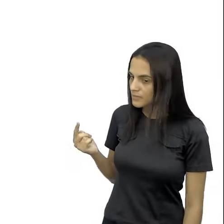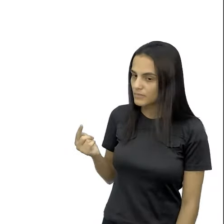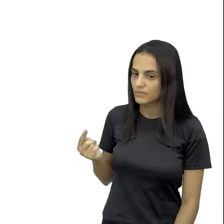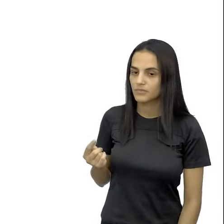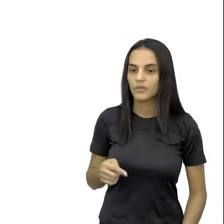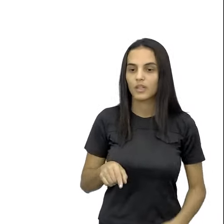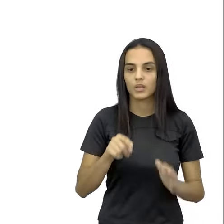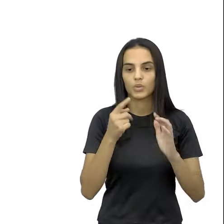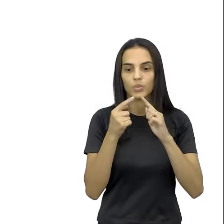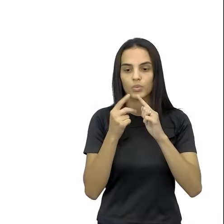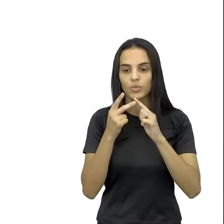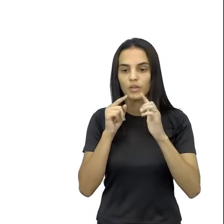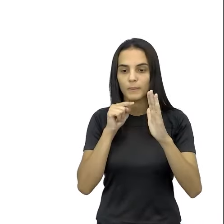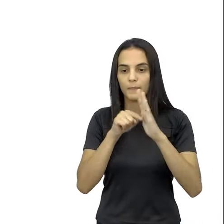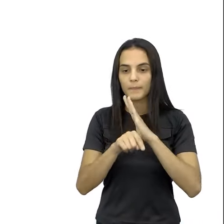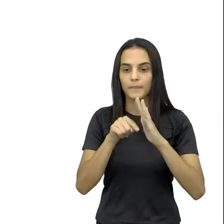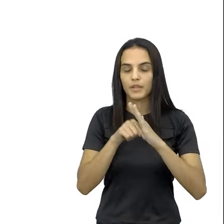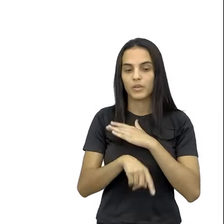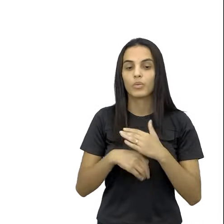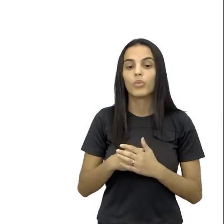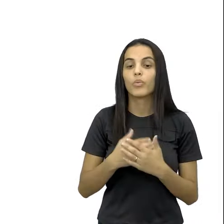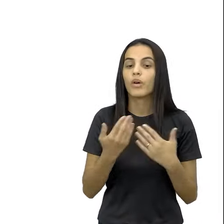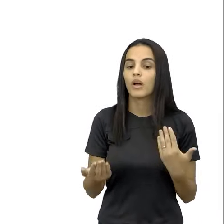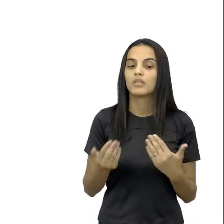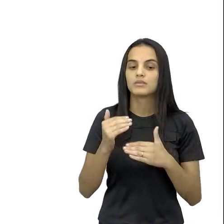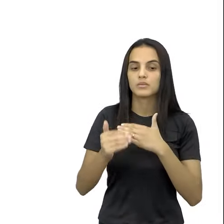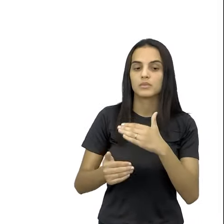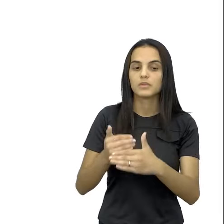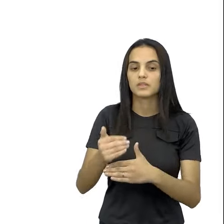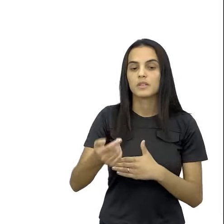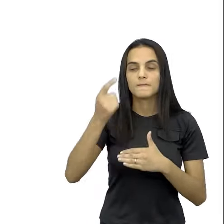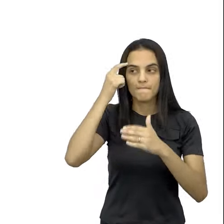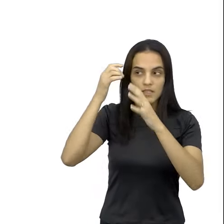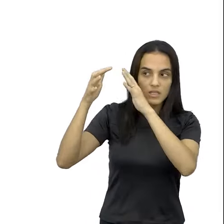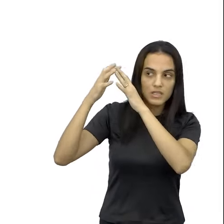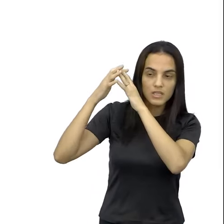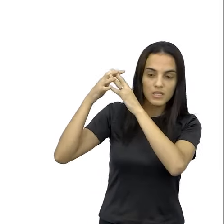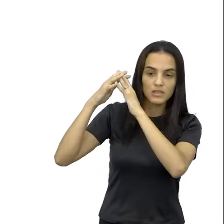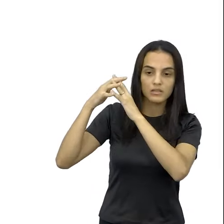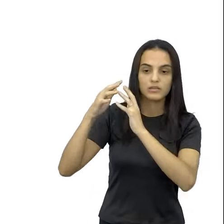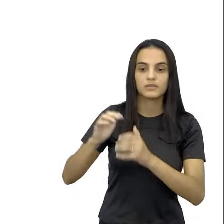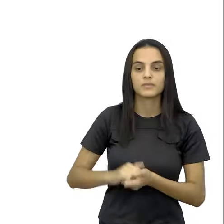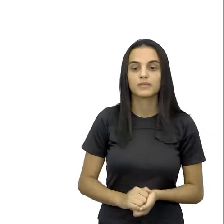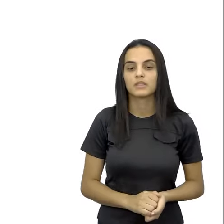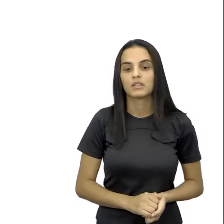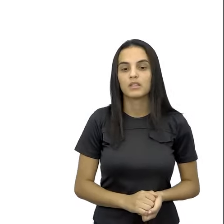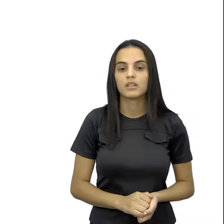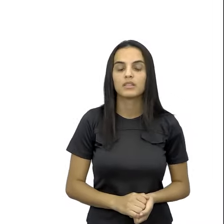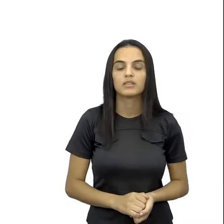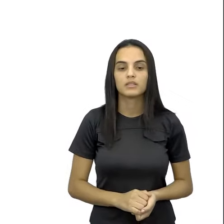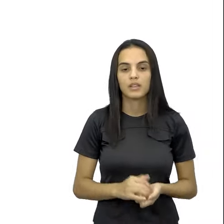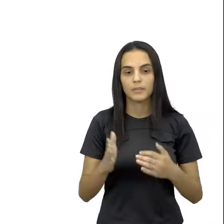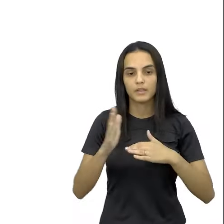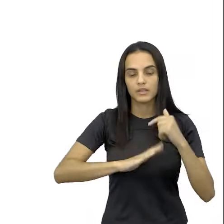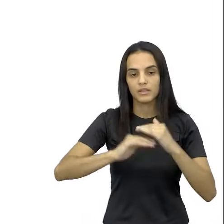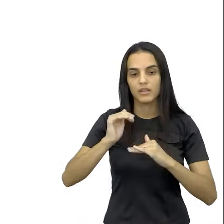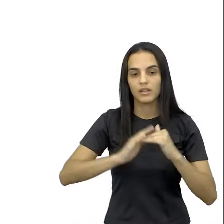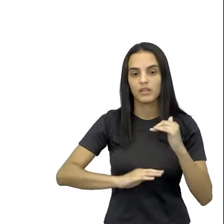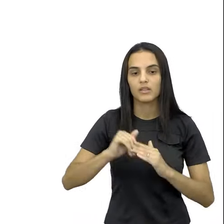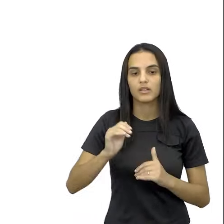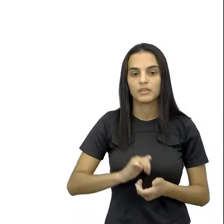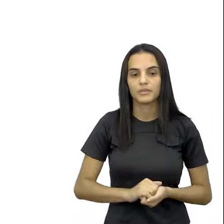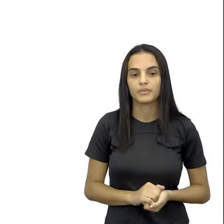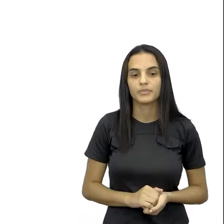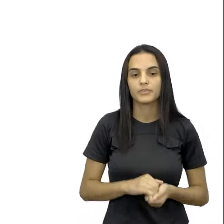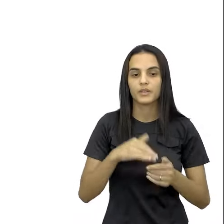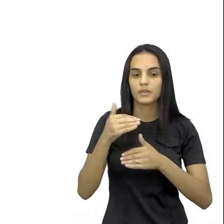duas perguntas, pensando aí quais os processos cognitivos envolvidos nessa habilidade, tá?